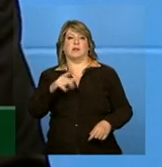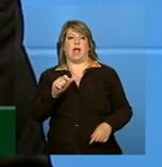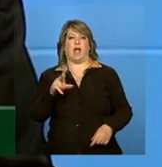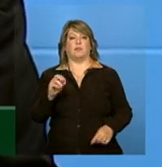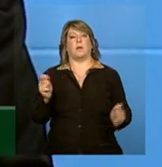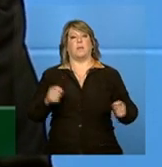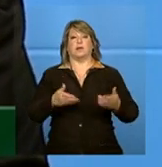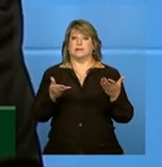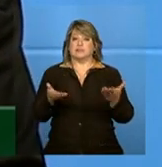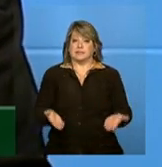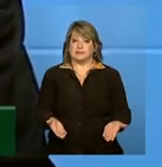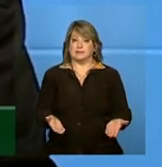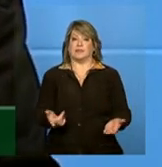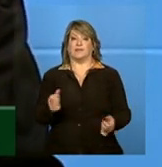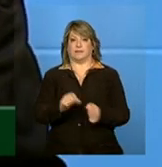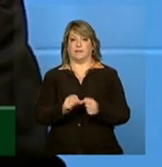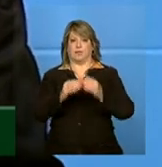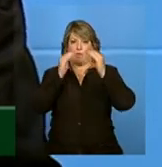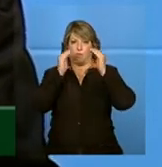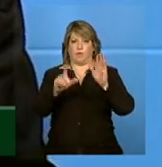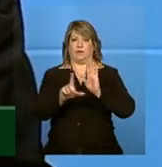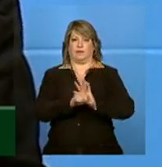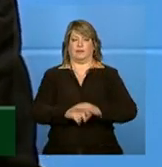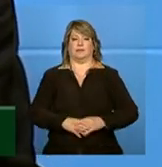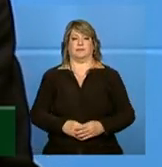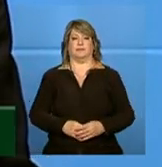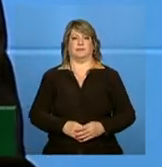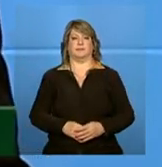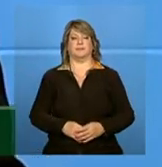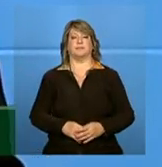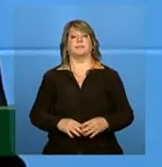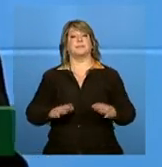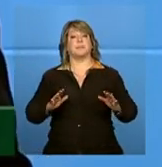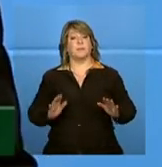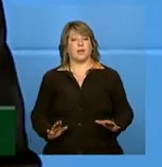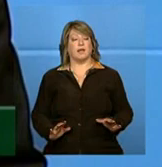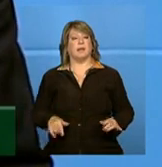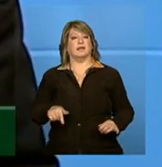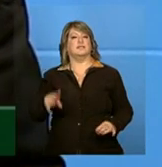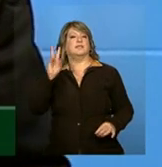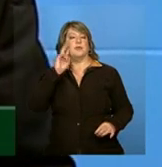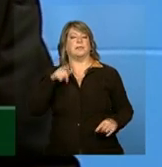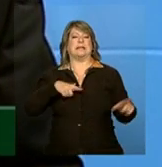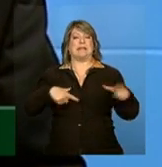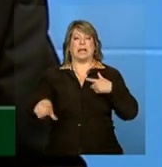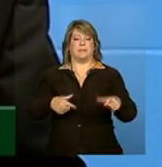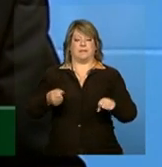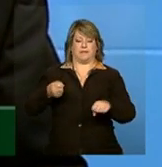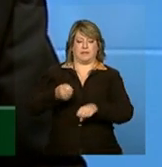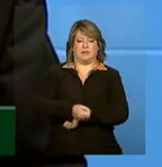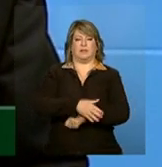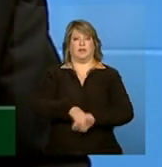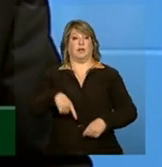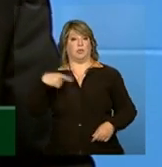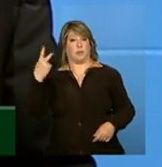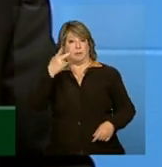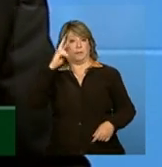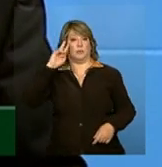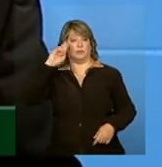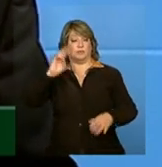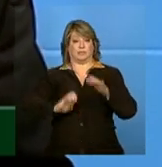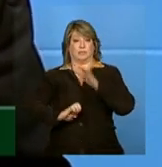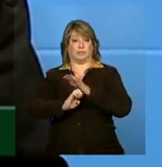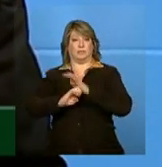dessa maneira, serem aplicados. No contexto da eliminação do trabalho infantil, os empregadores